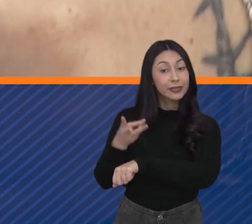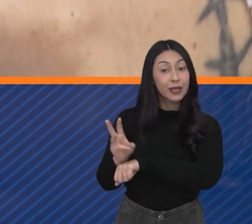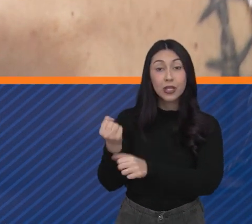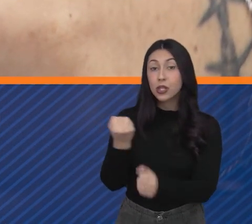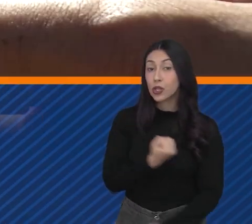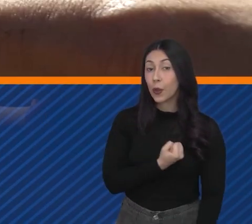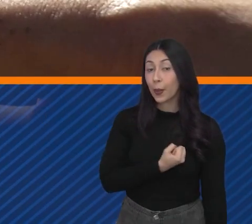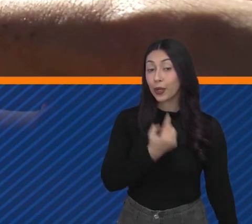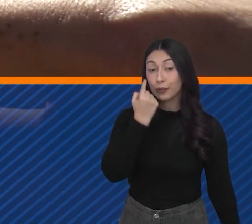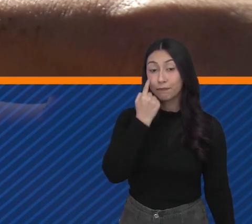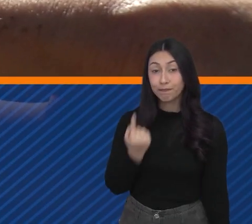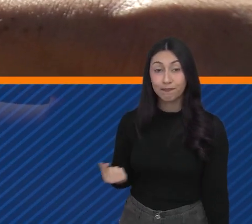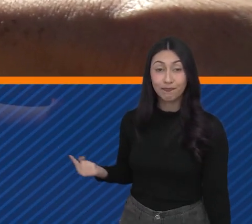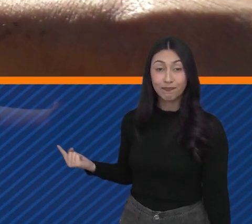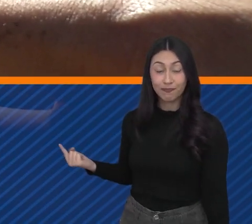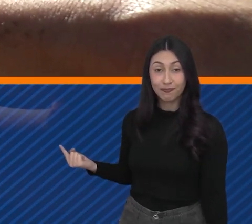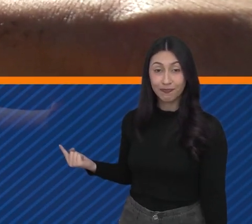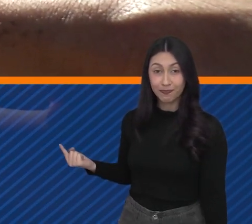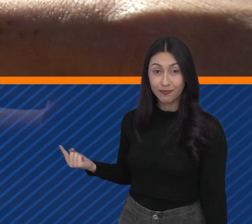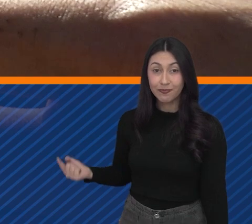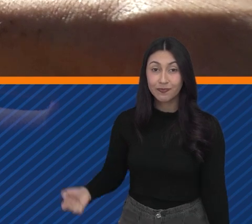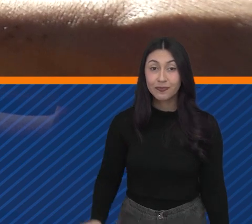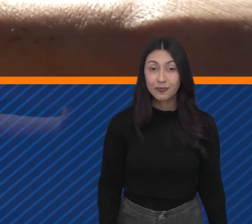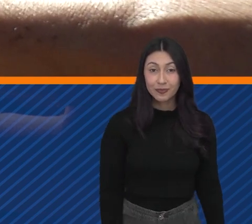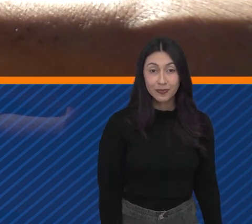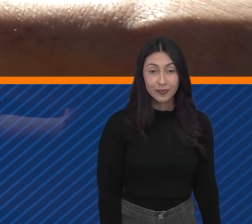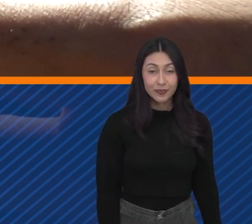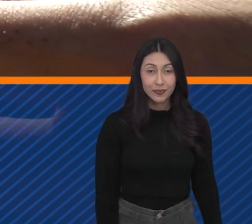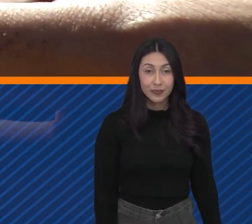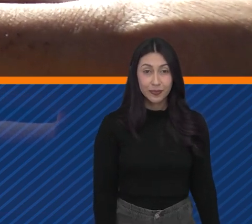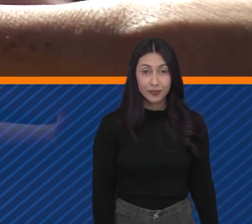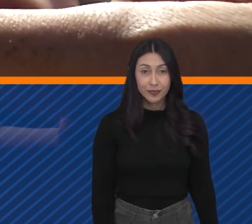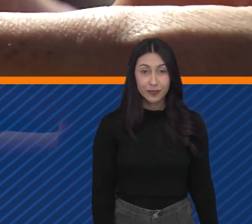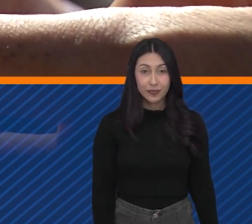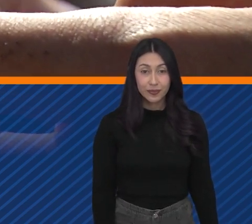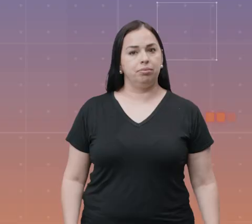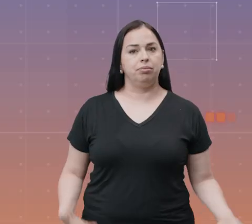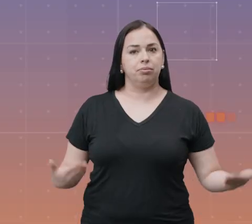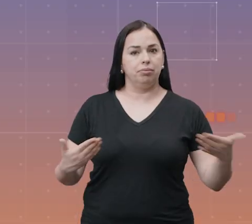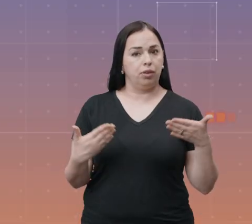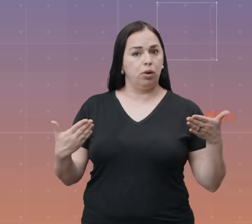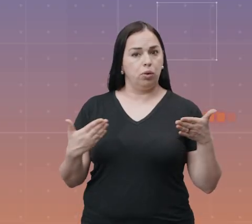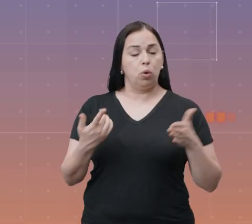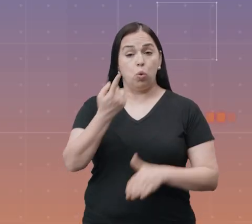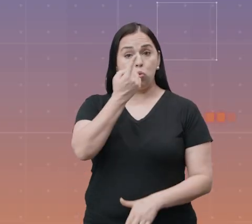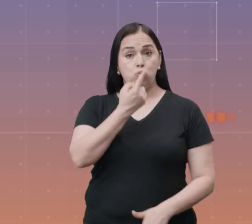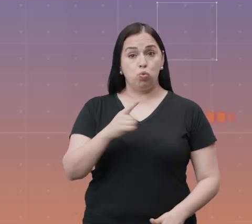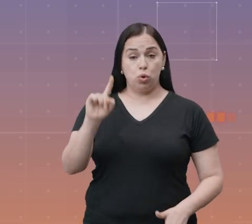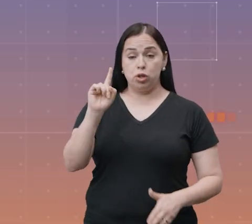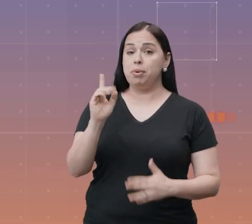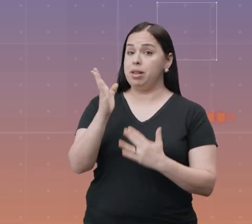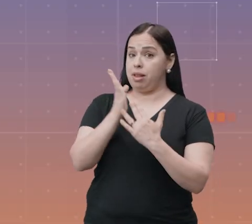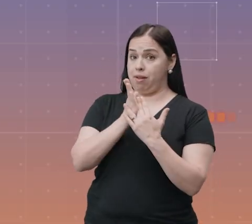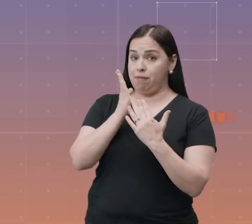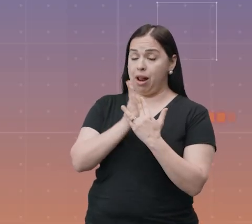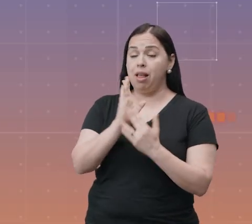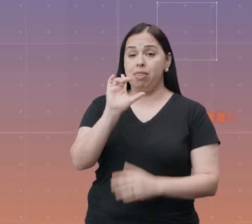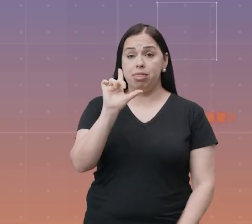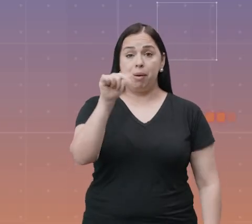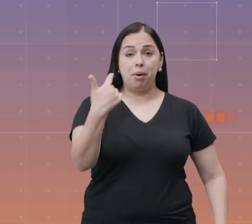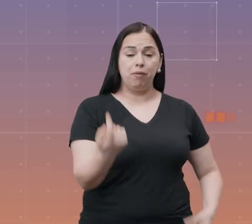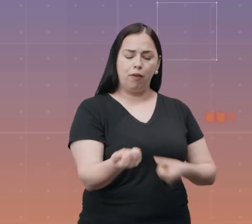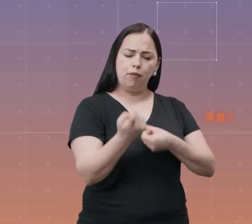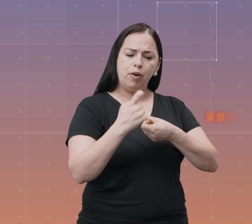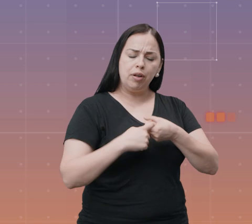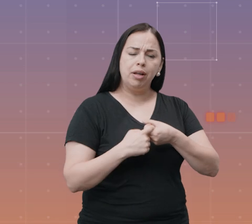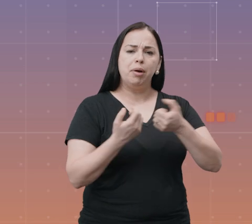DDD 11 95220 2974. Vamos agora para o nosso último intervalo e,